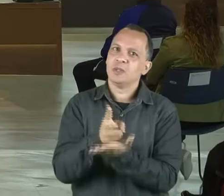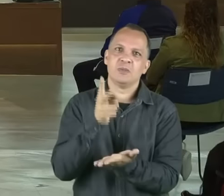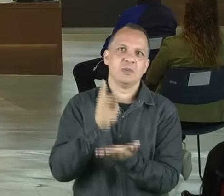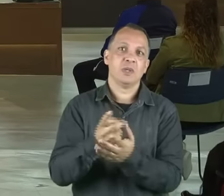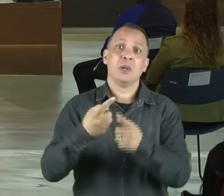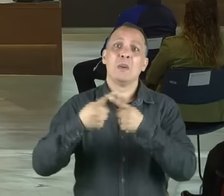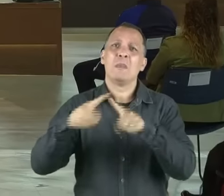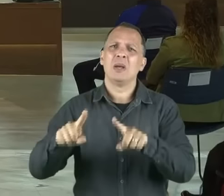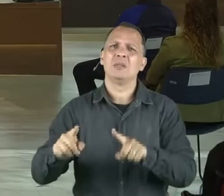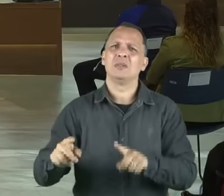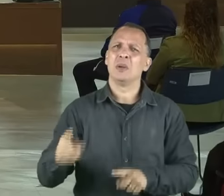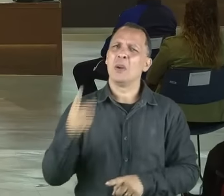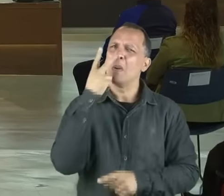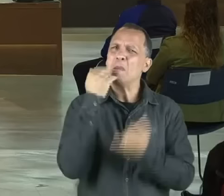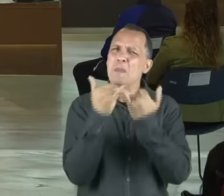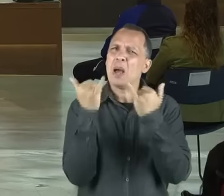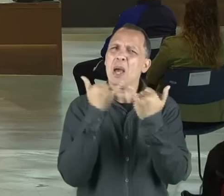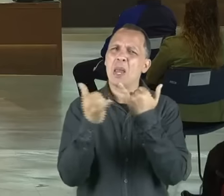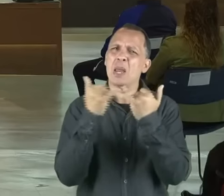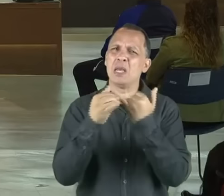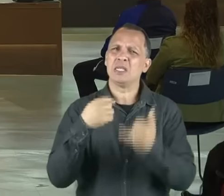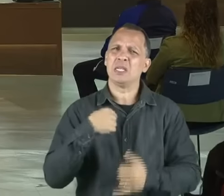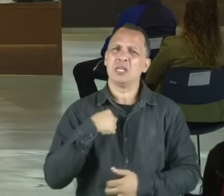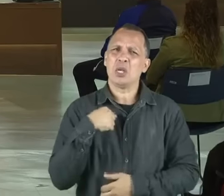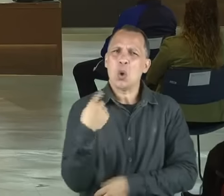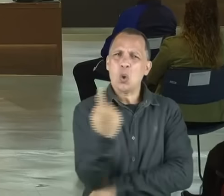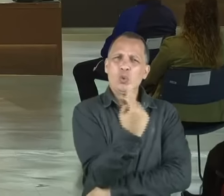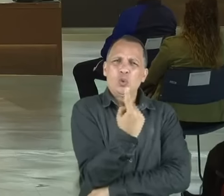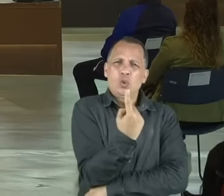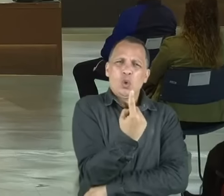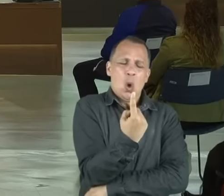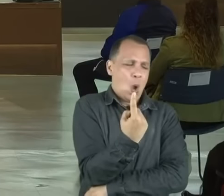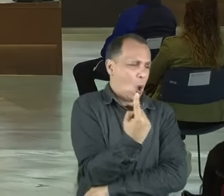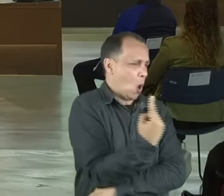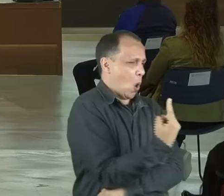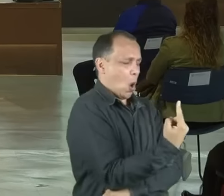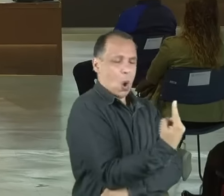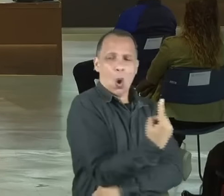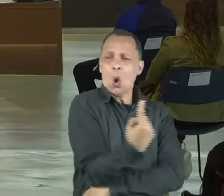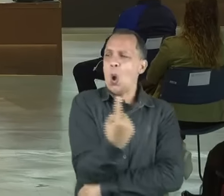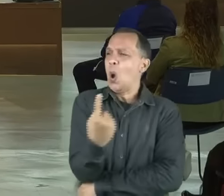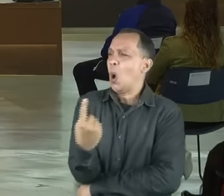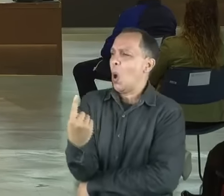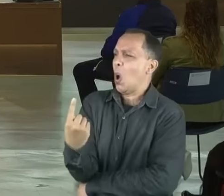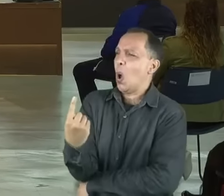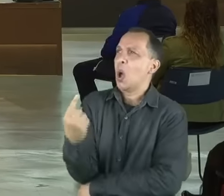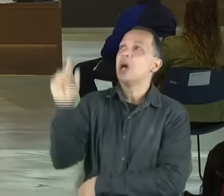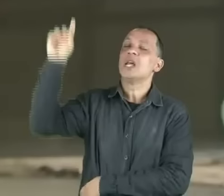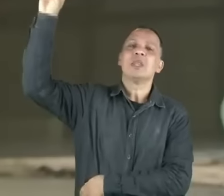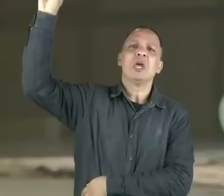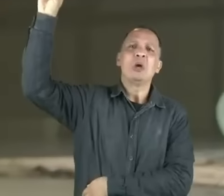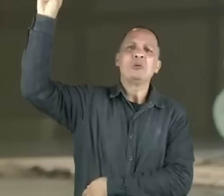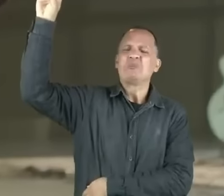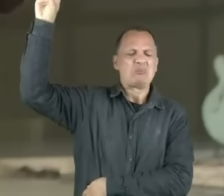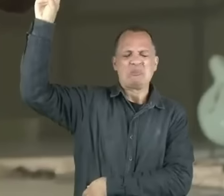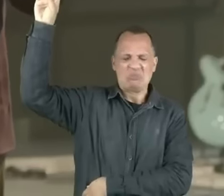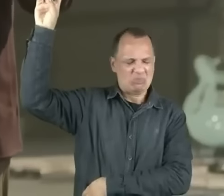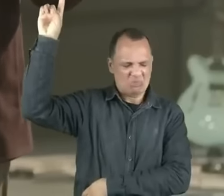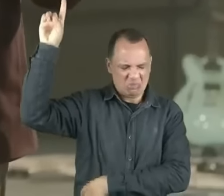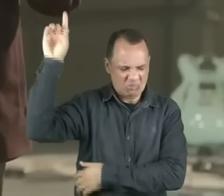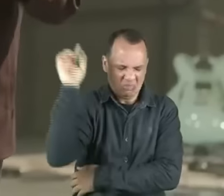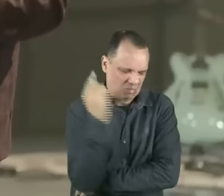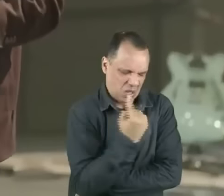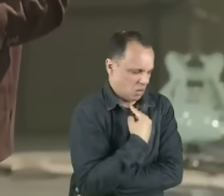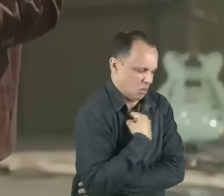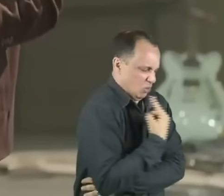uma profunda solidão de abandono e rejeição inclusive de Deus e esse é o dia mal e esse é o dia quando alguém vai